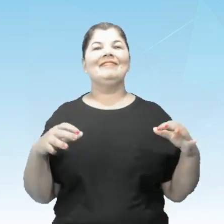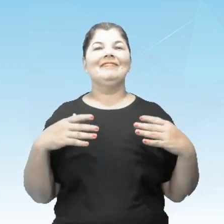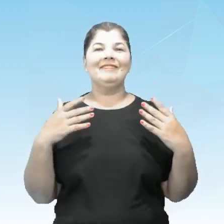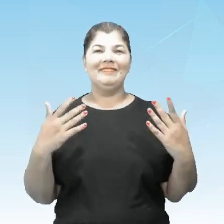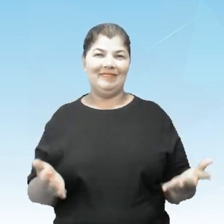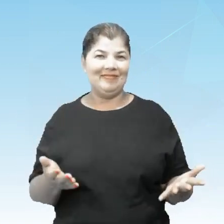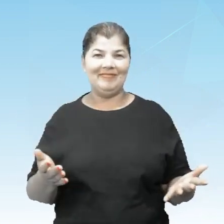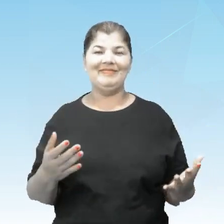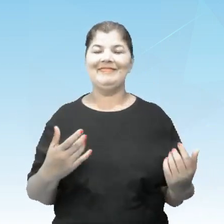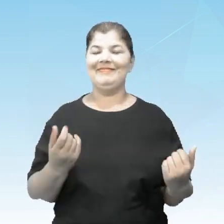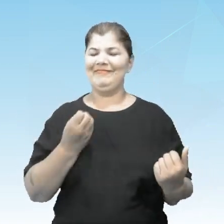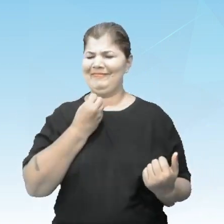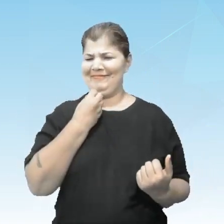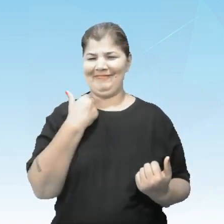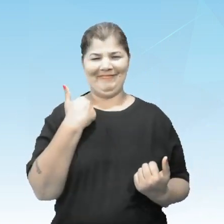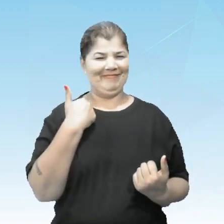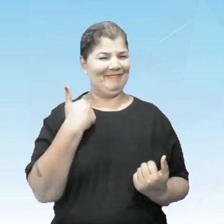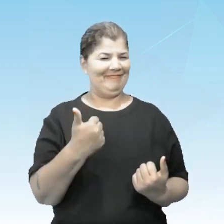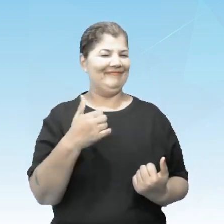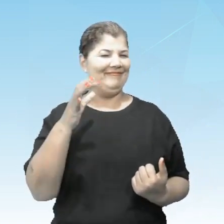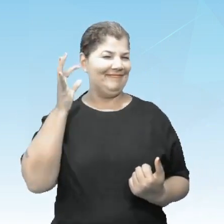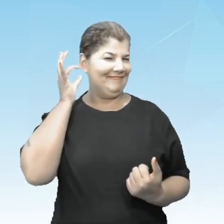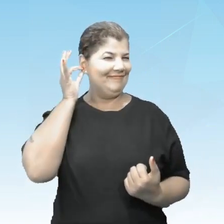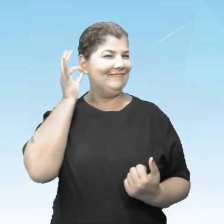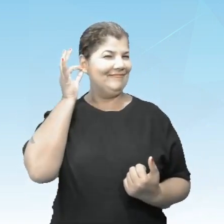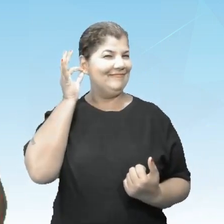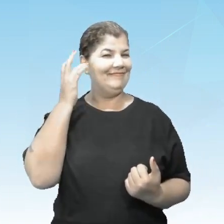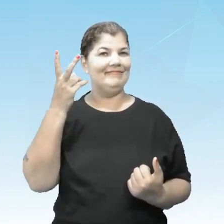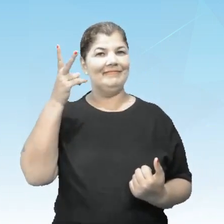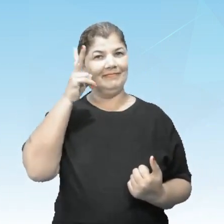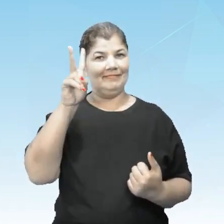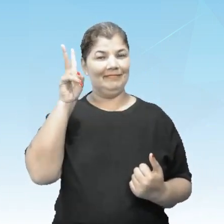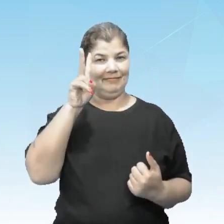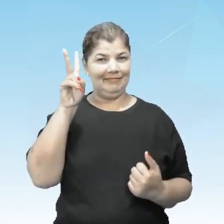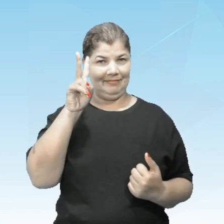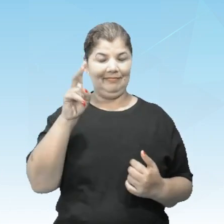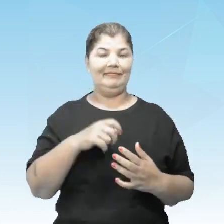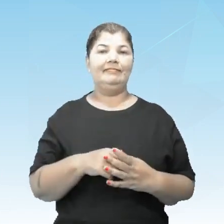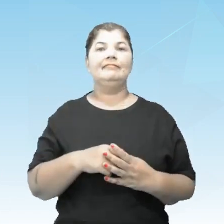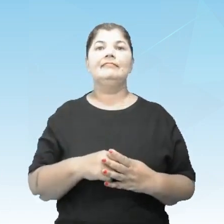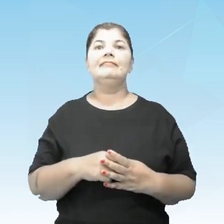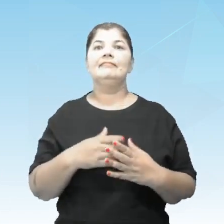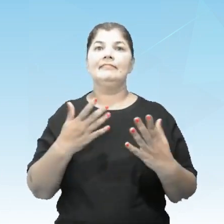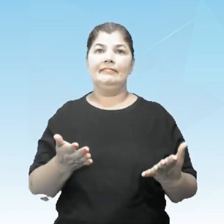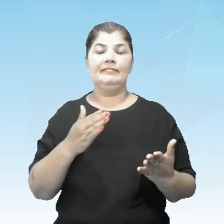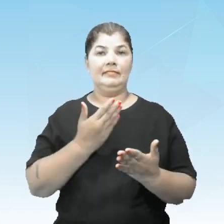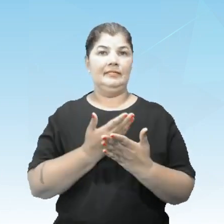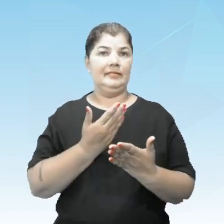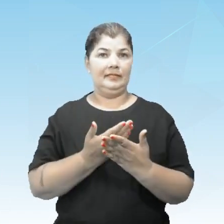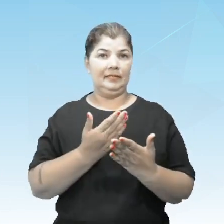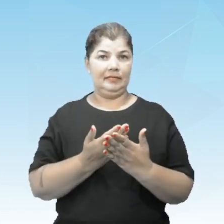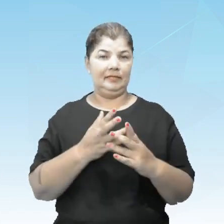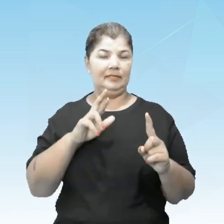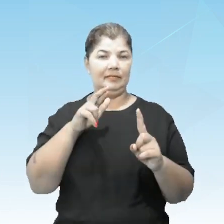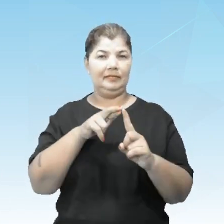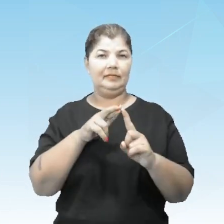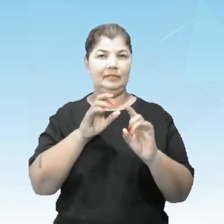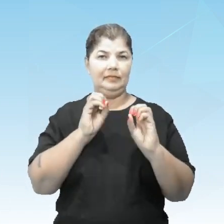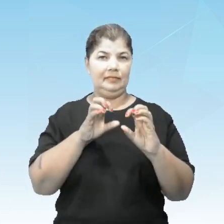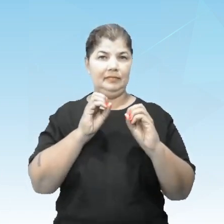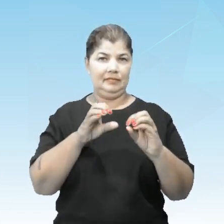sensacional, brilhante de história, né? Então eu sou da Escola de Referência de Ensino